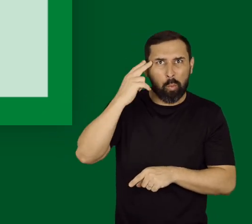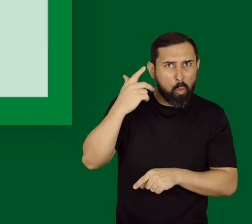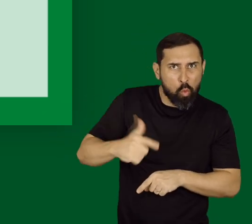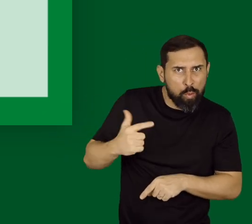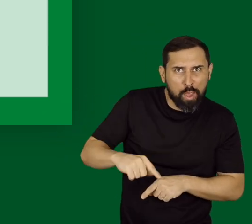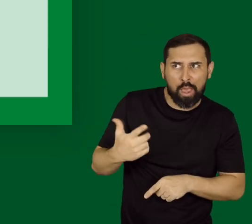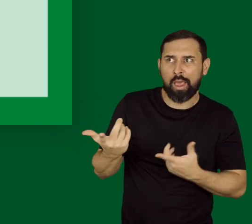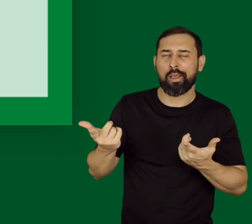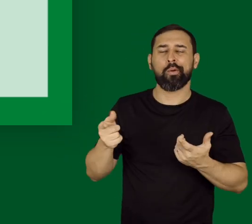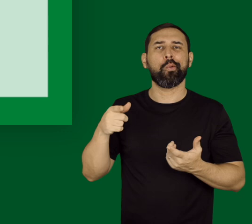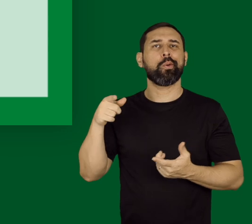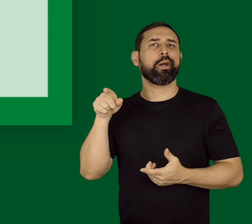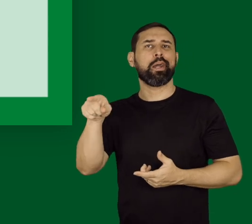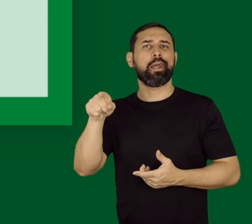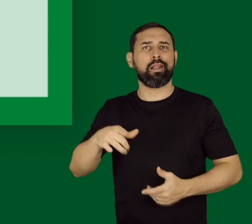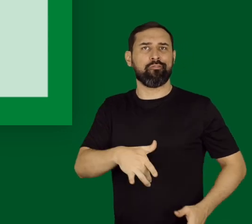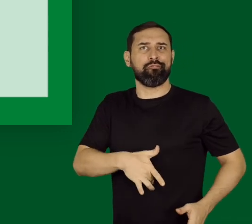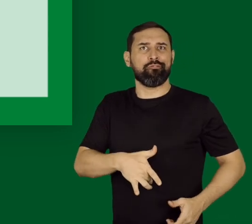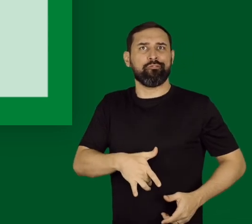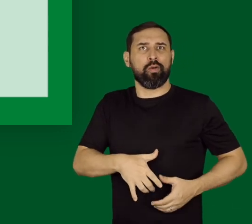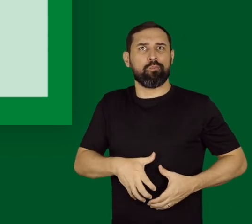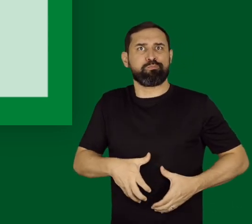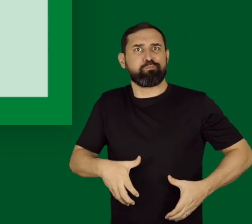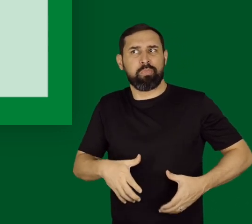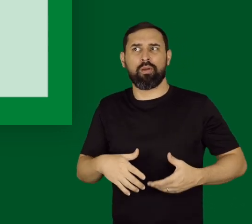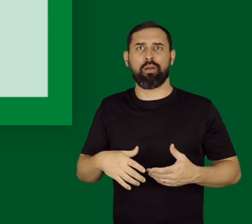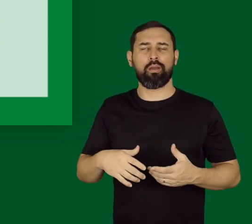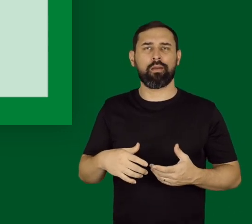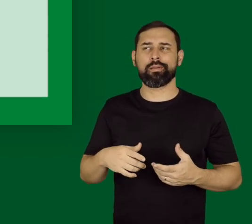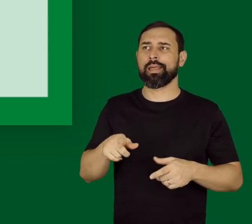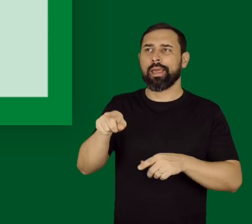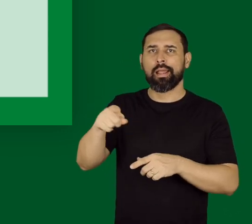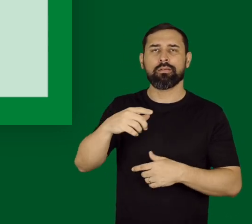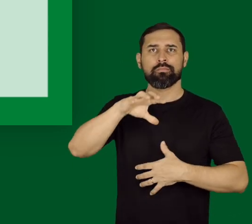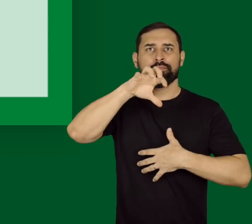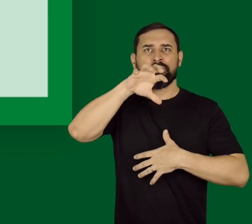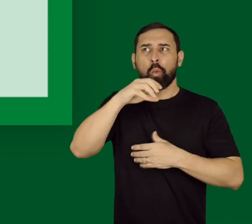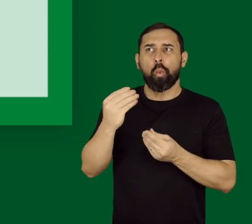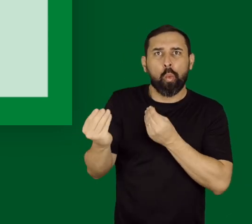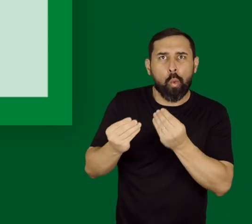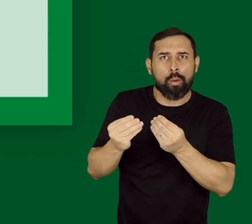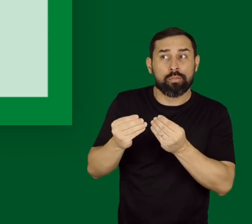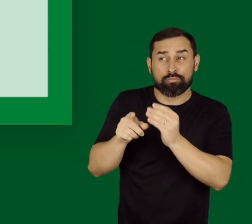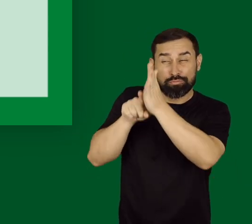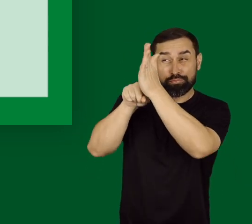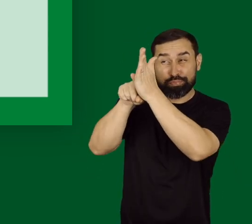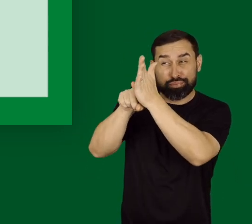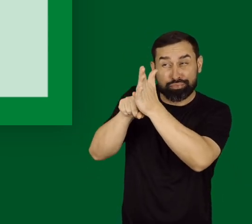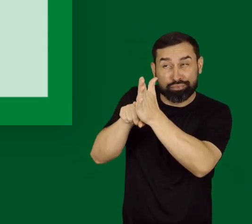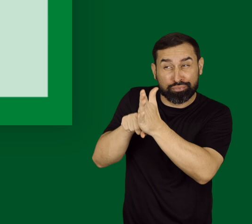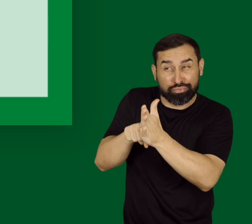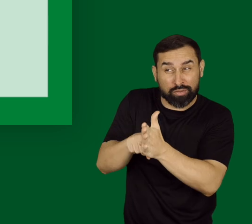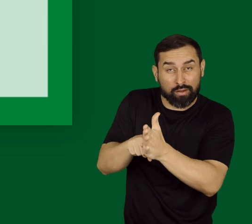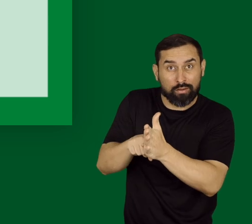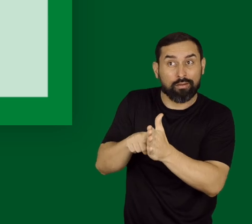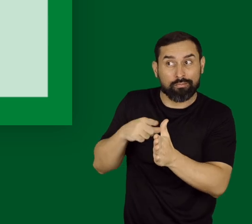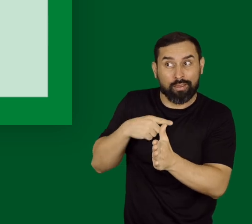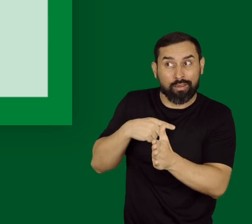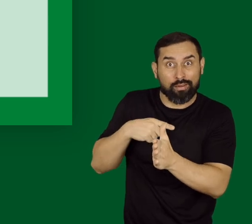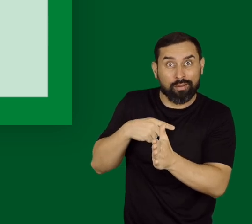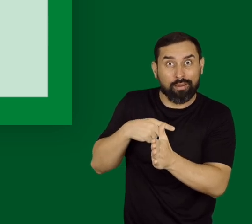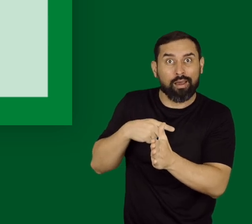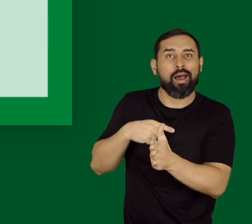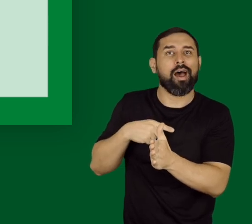hepatomegalia e se há aumento do trabalho respiratório depois que você faz a expansão. Se você notou que depois que você fez a expansão, o